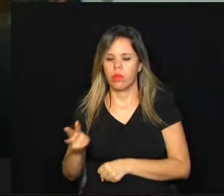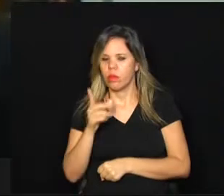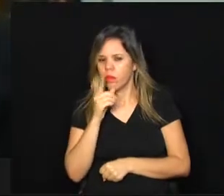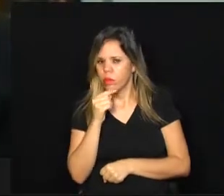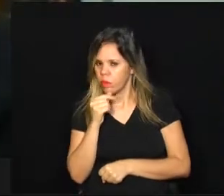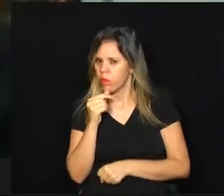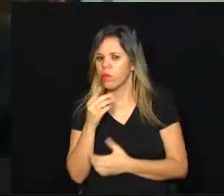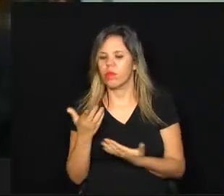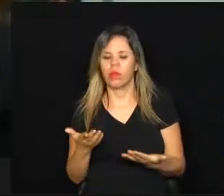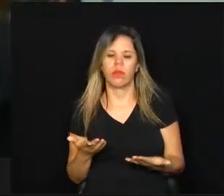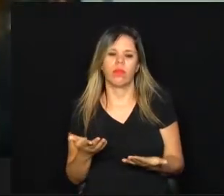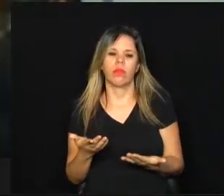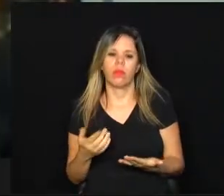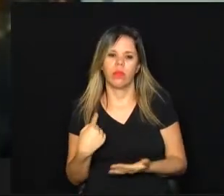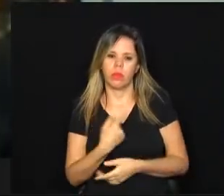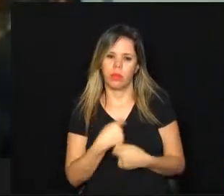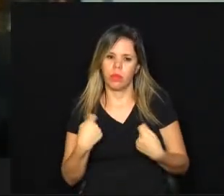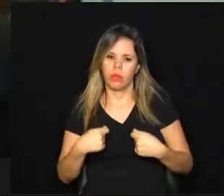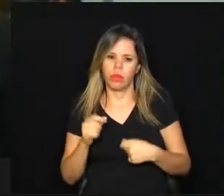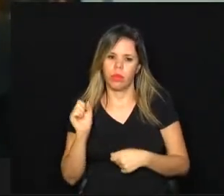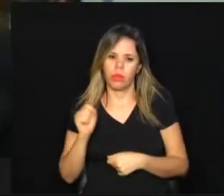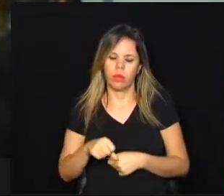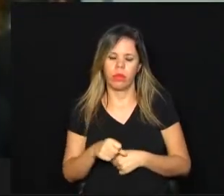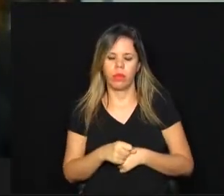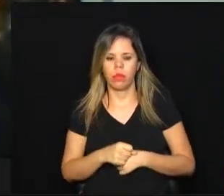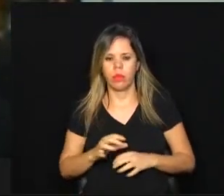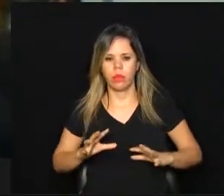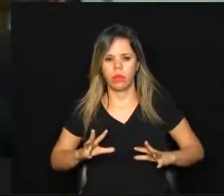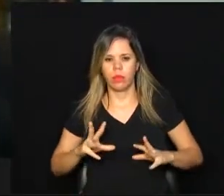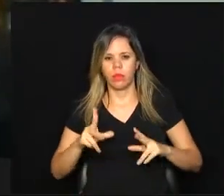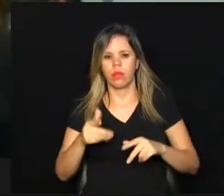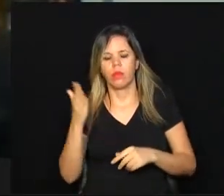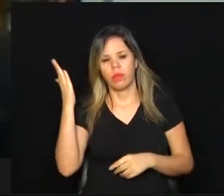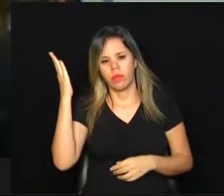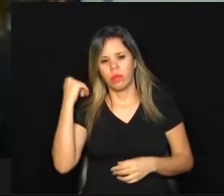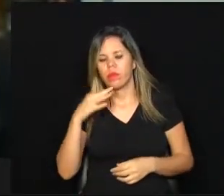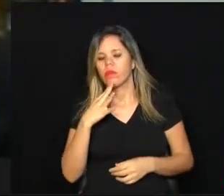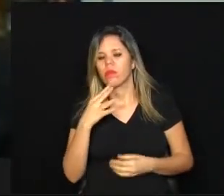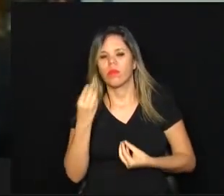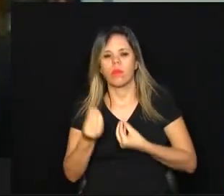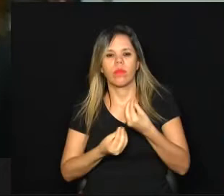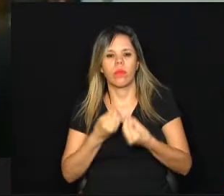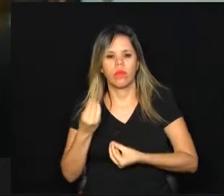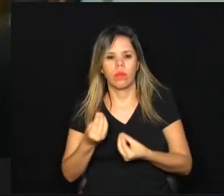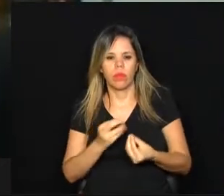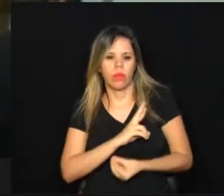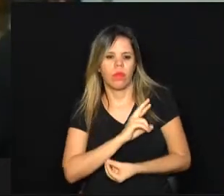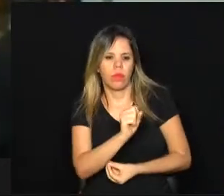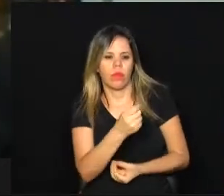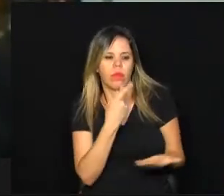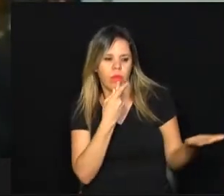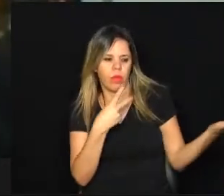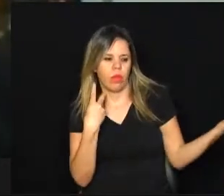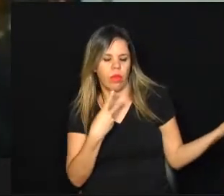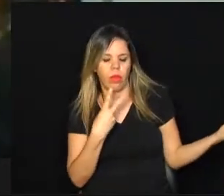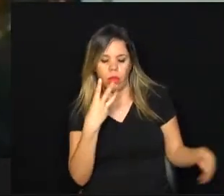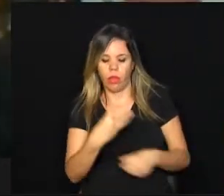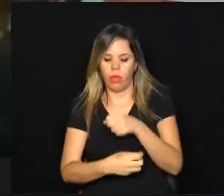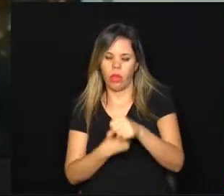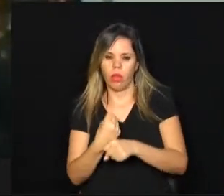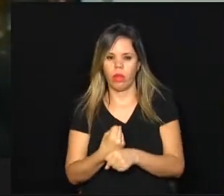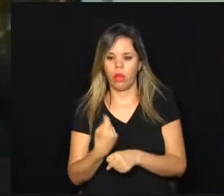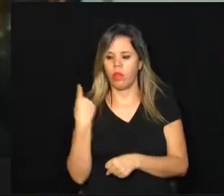www.agua.org.br, porque nós precisamos, sim, que todos saibam, como o Rossini disse, há 3 anos que